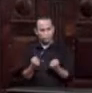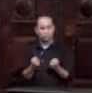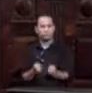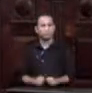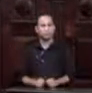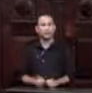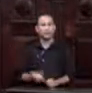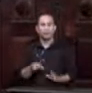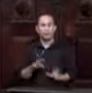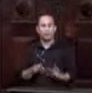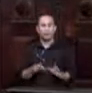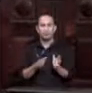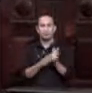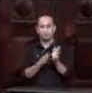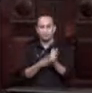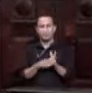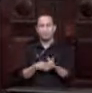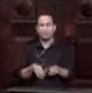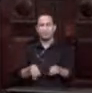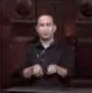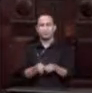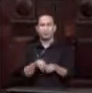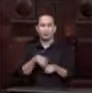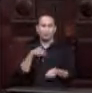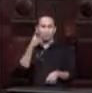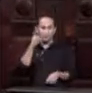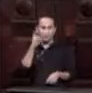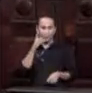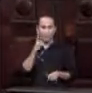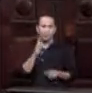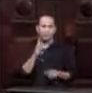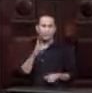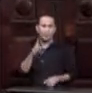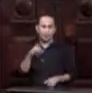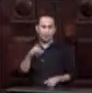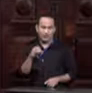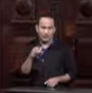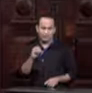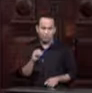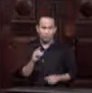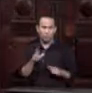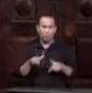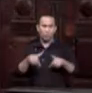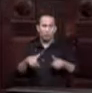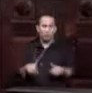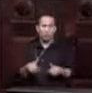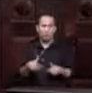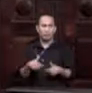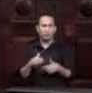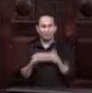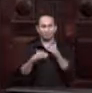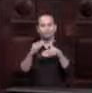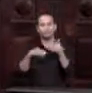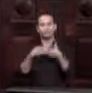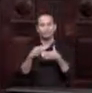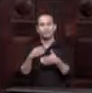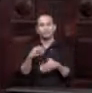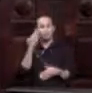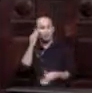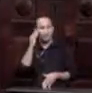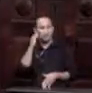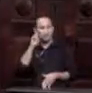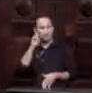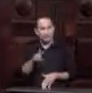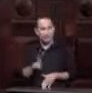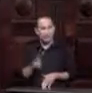Pisciani, mas em sentido parabenizar o deputado Pedro Paulo pela forma construtiva, propositiva de entender que era